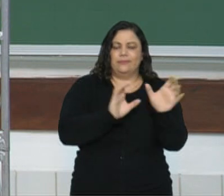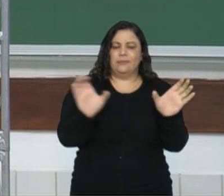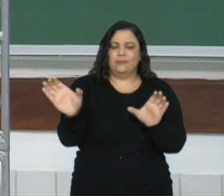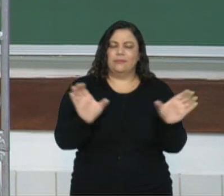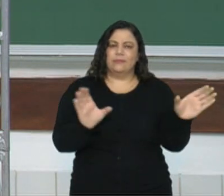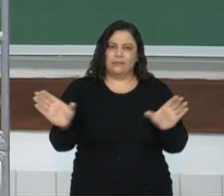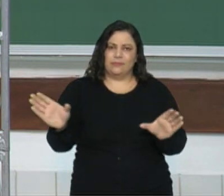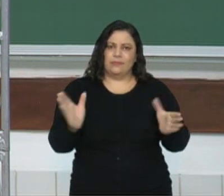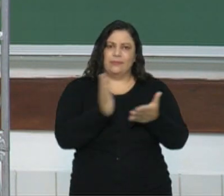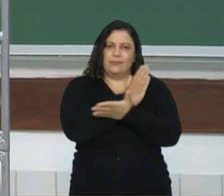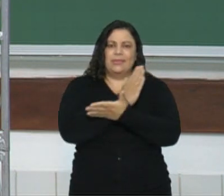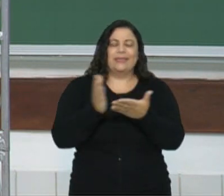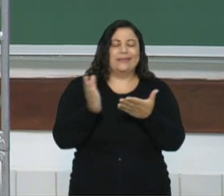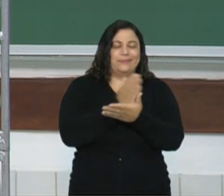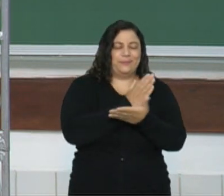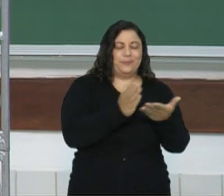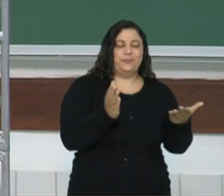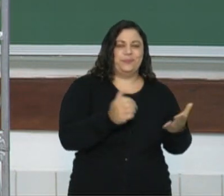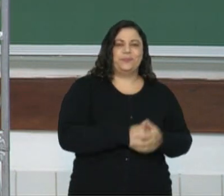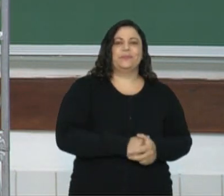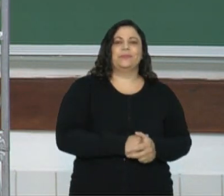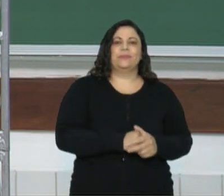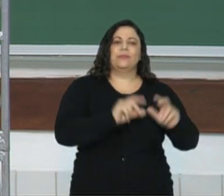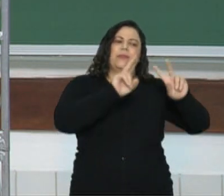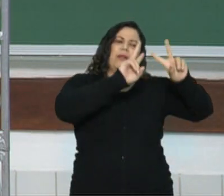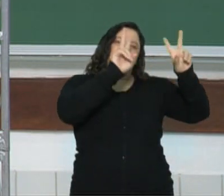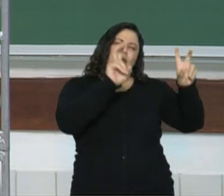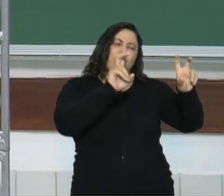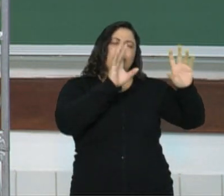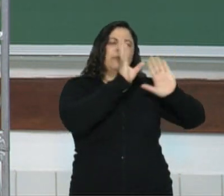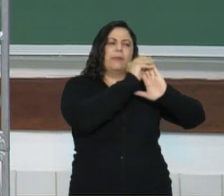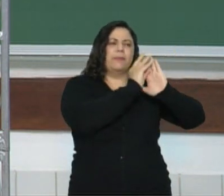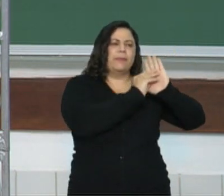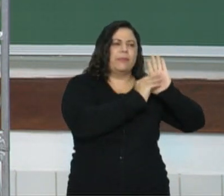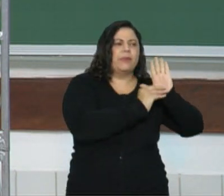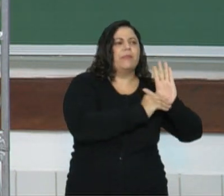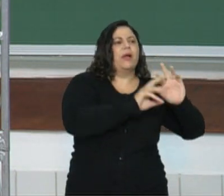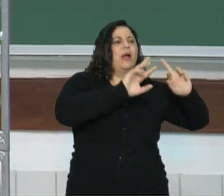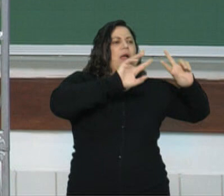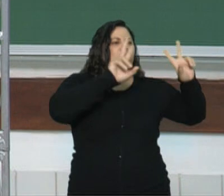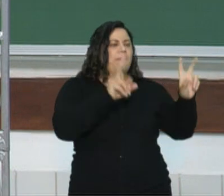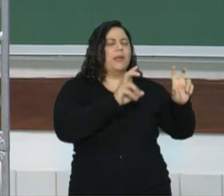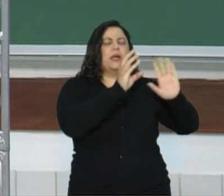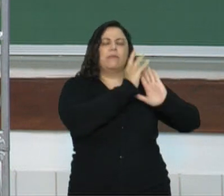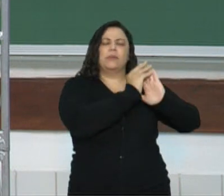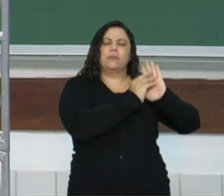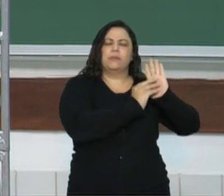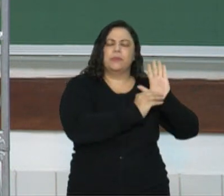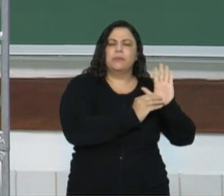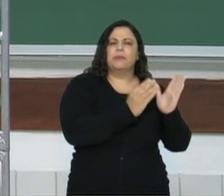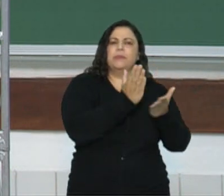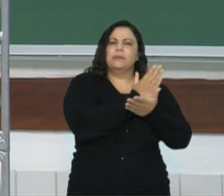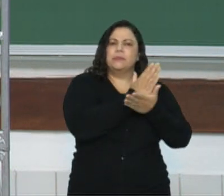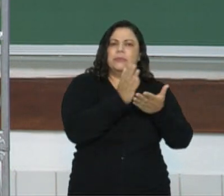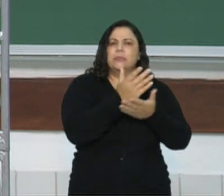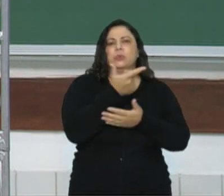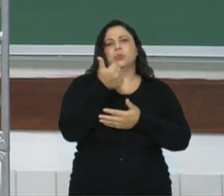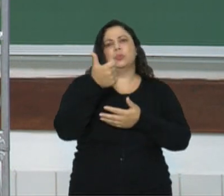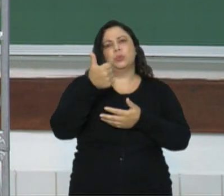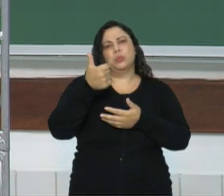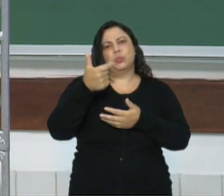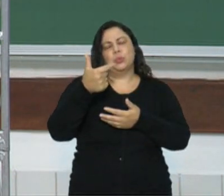você divide em subconteúdos. Cada conteúdo você divide numa parte. Daí a pouco de 12 você